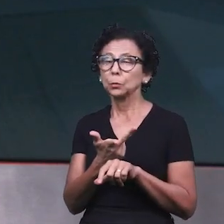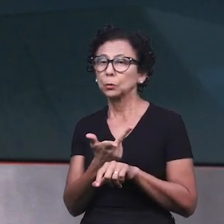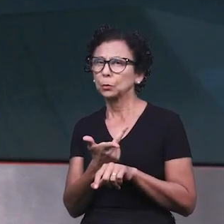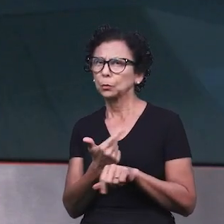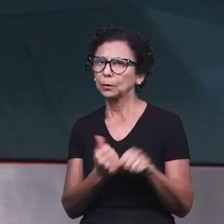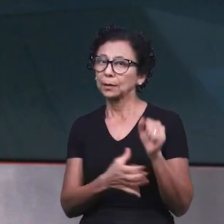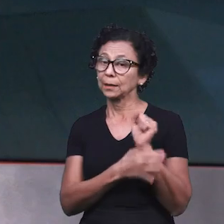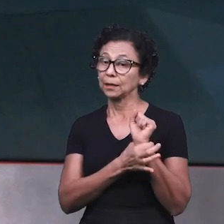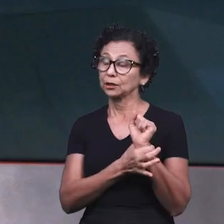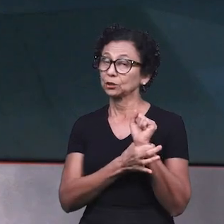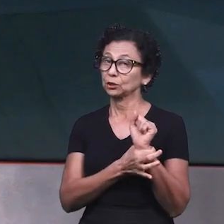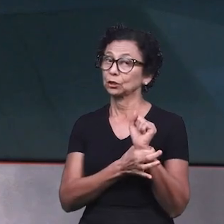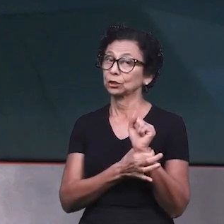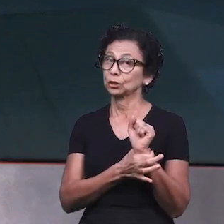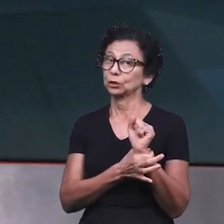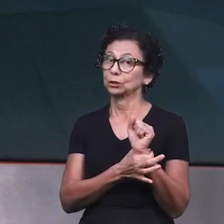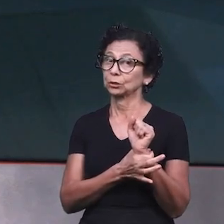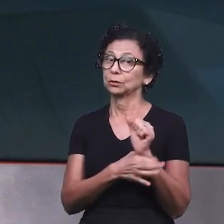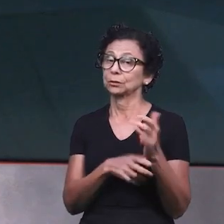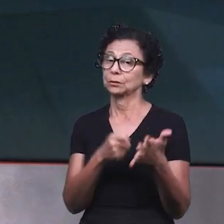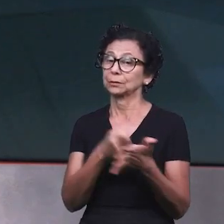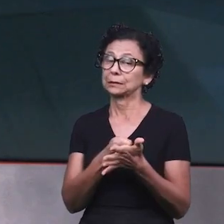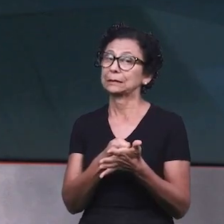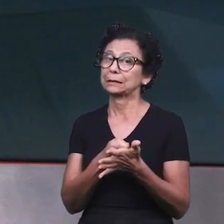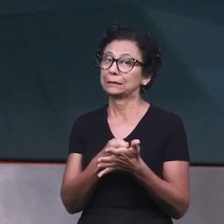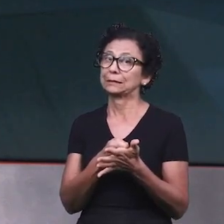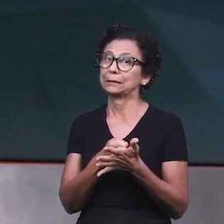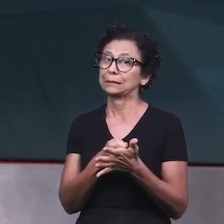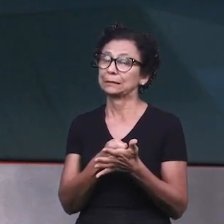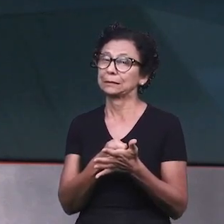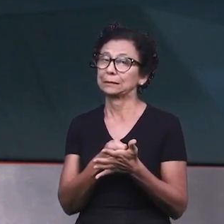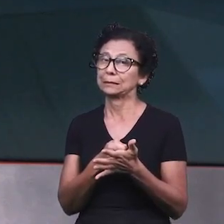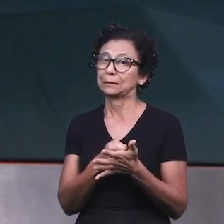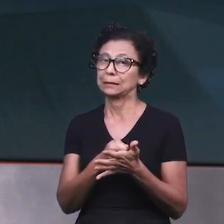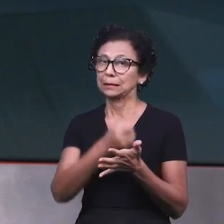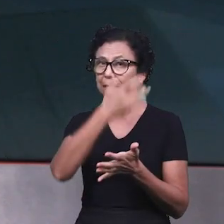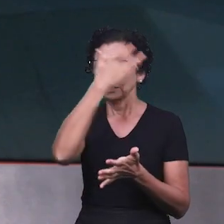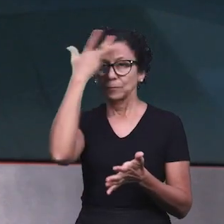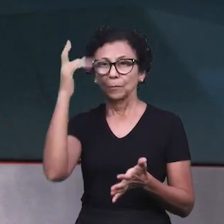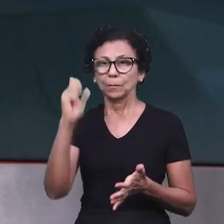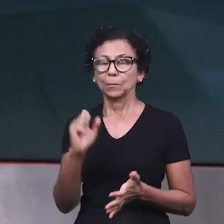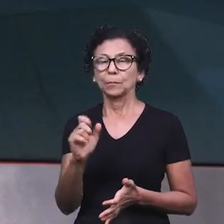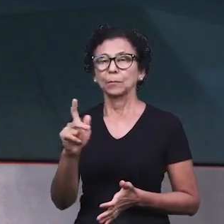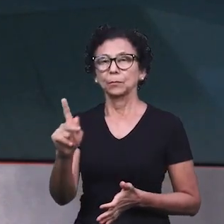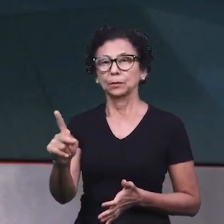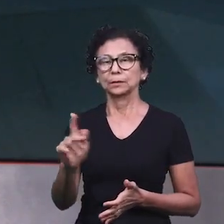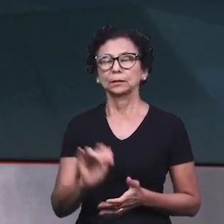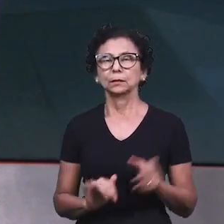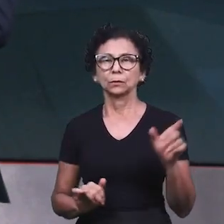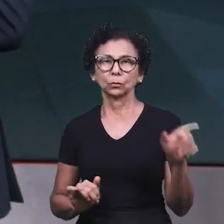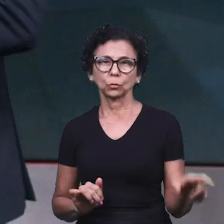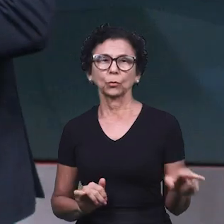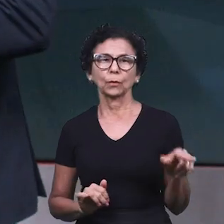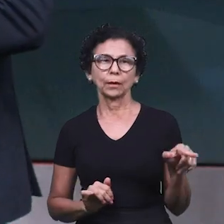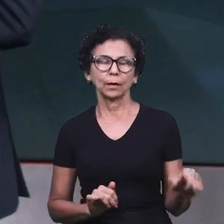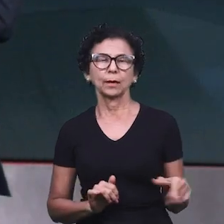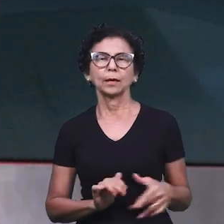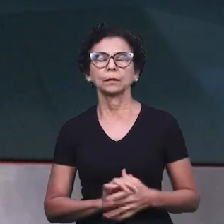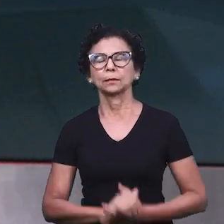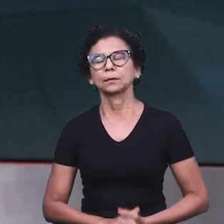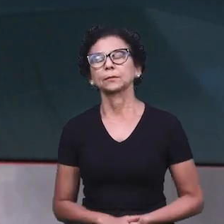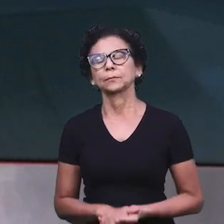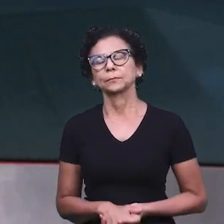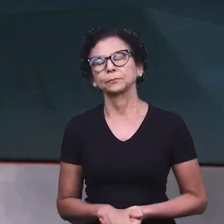e depois ele chega numa situação de inadimplência, não consegue pagar. Tem jeito para essa situação também?